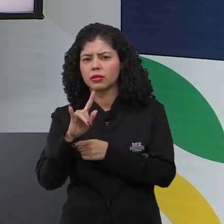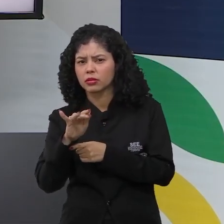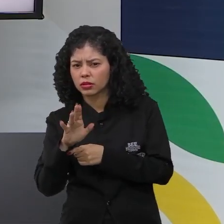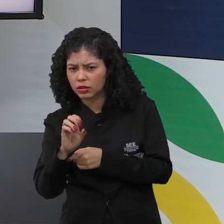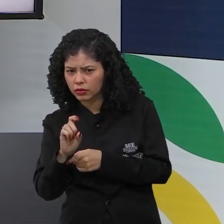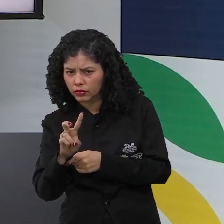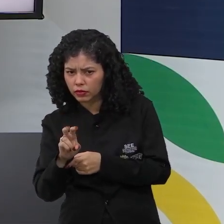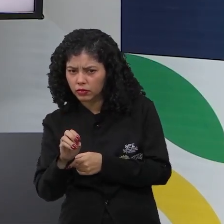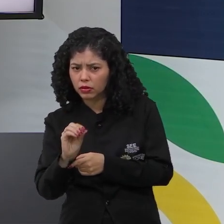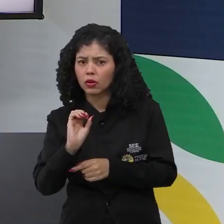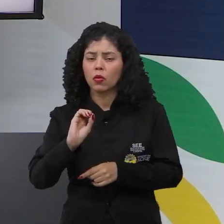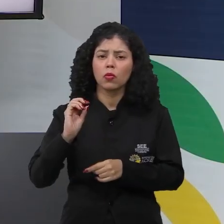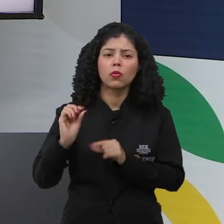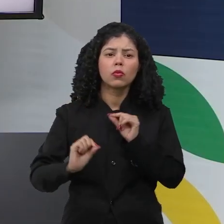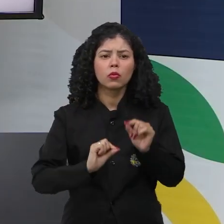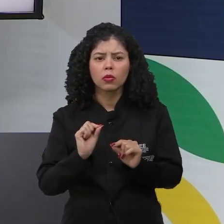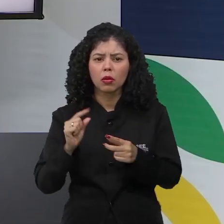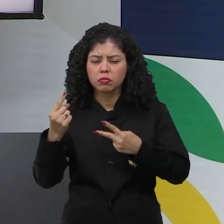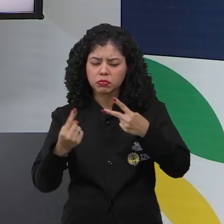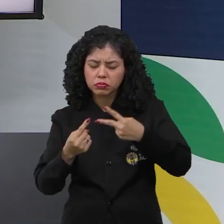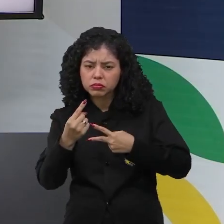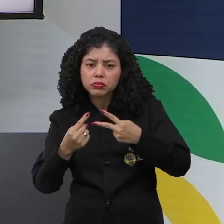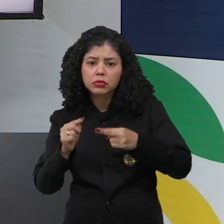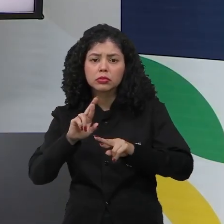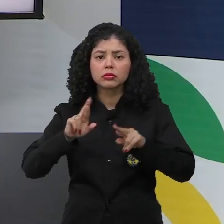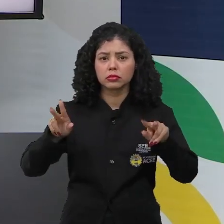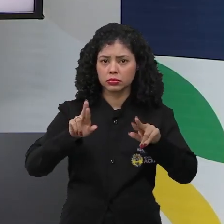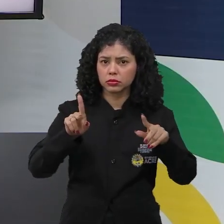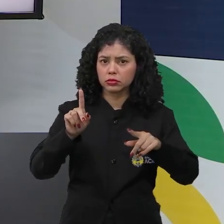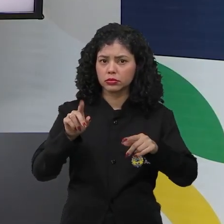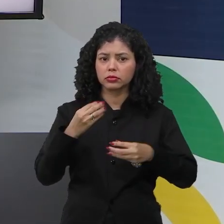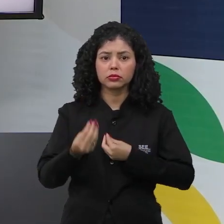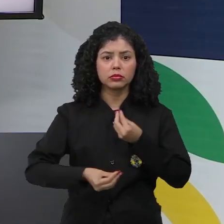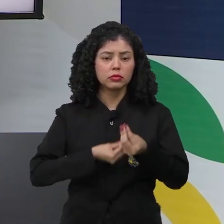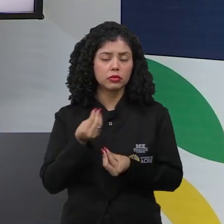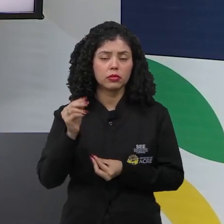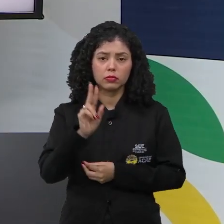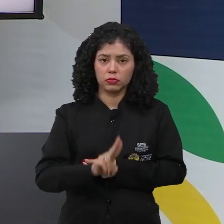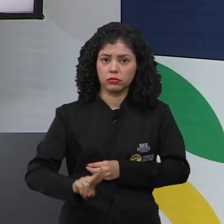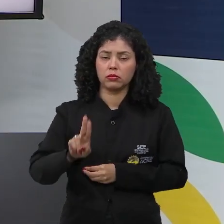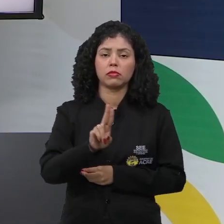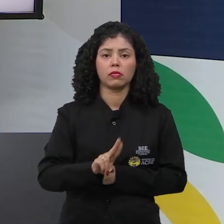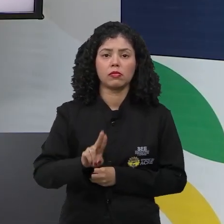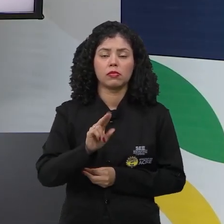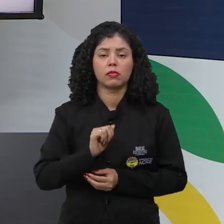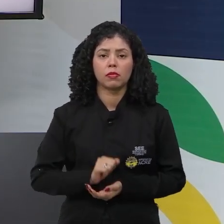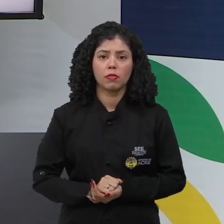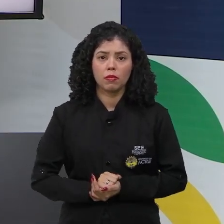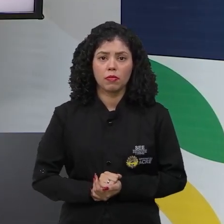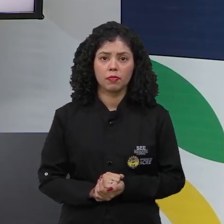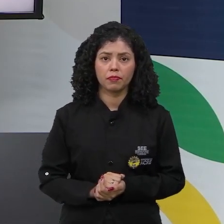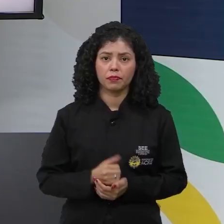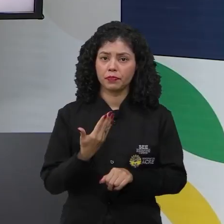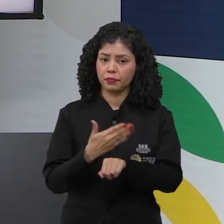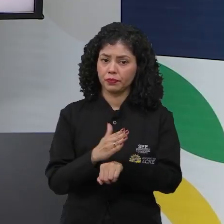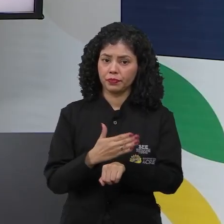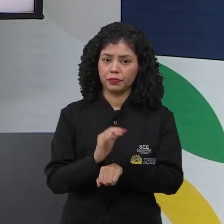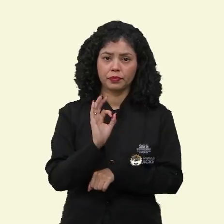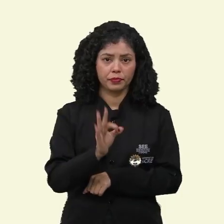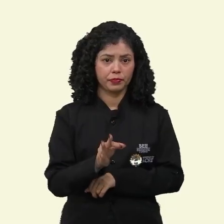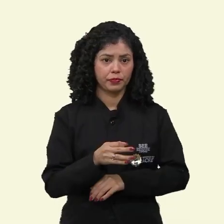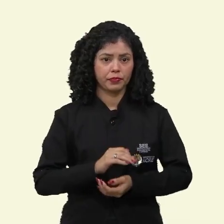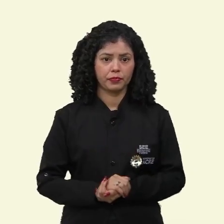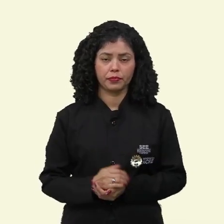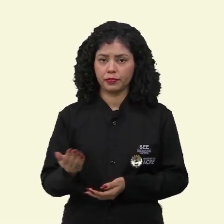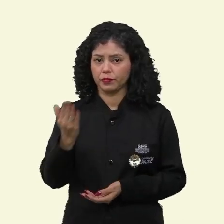é descrever, quais são esses sistemas, como nós utilizamos eles na prática, certo?